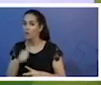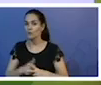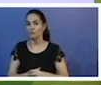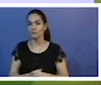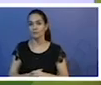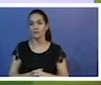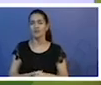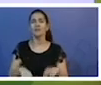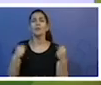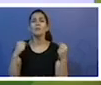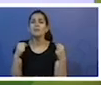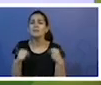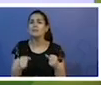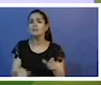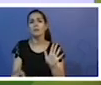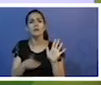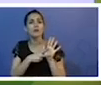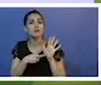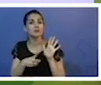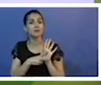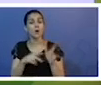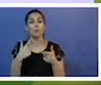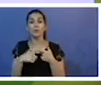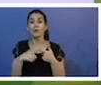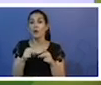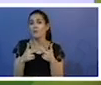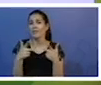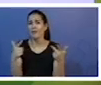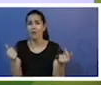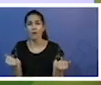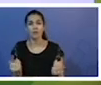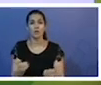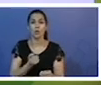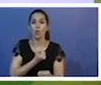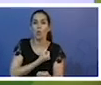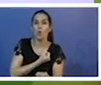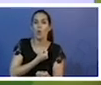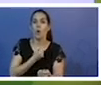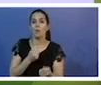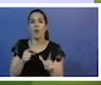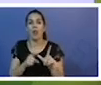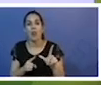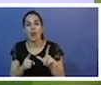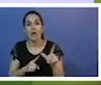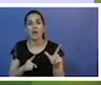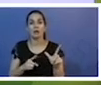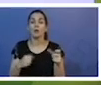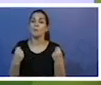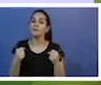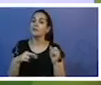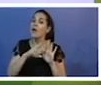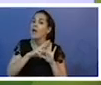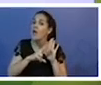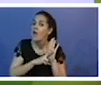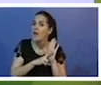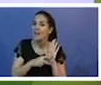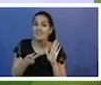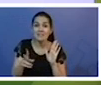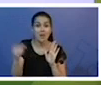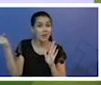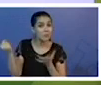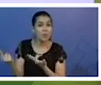fazer prestando bastante atenção, né, porque são números, né, e é uma regra, né, é sempre assim que acontece